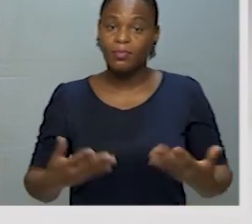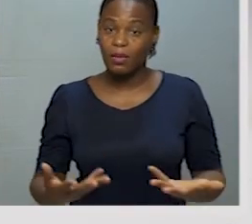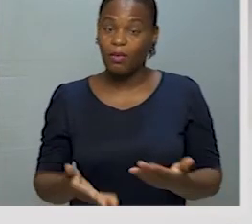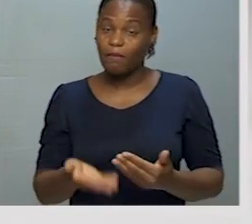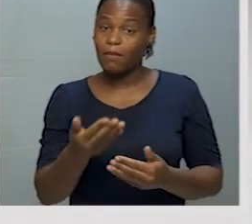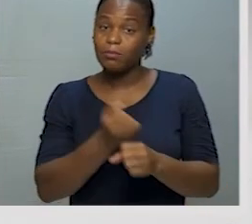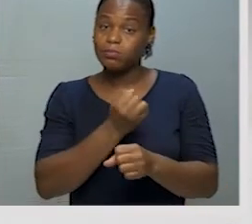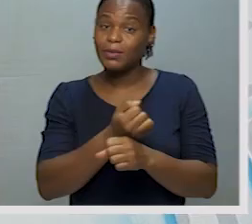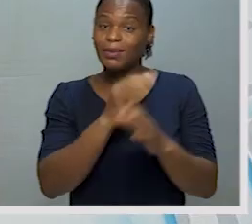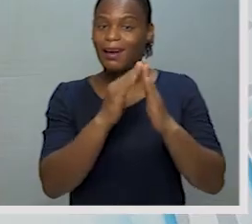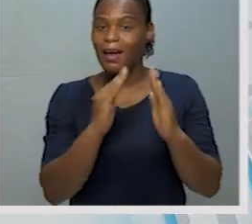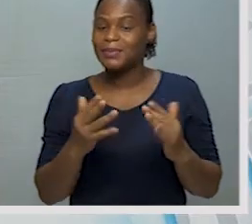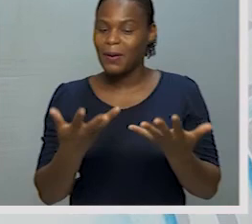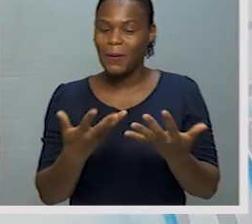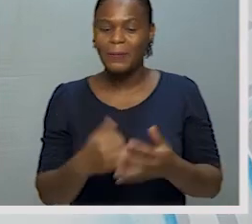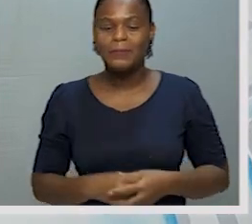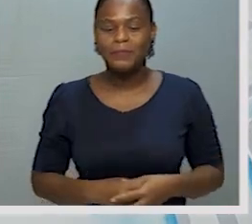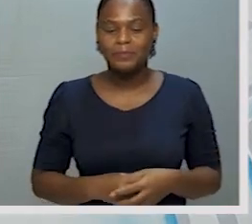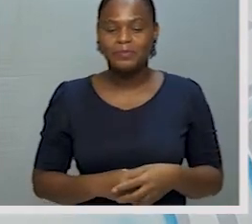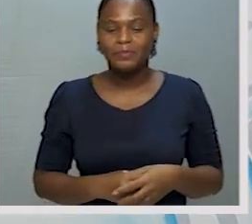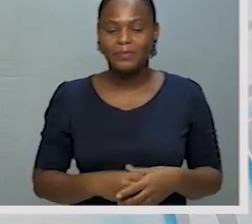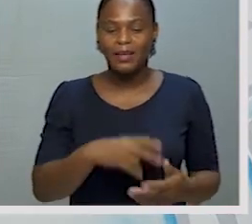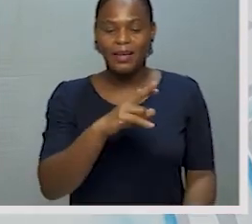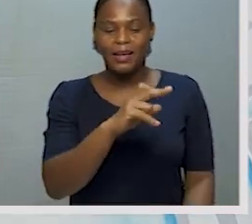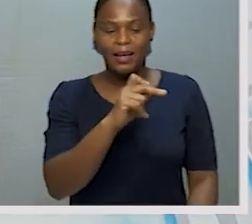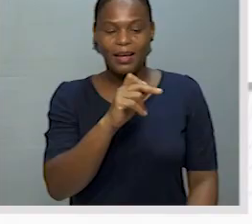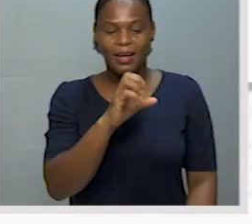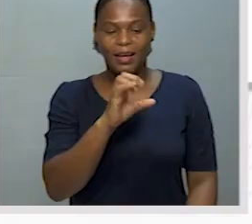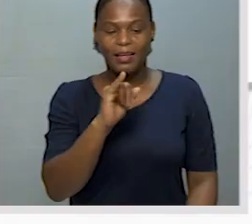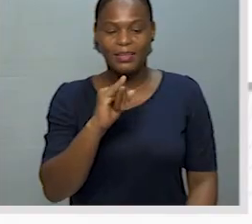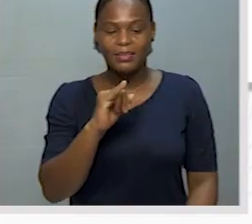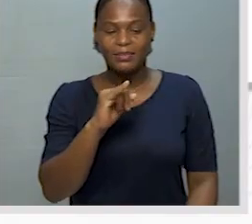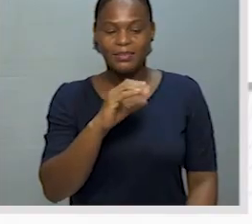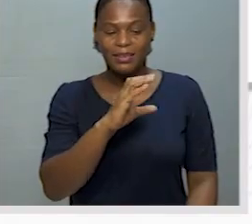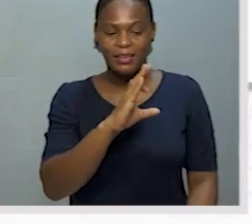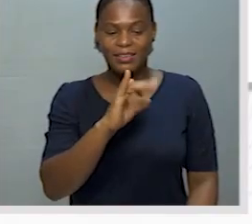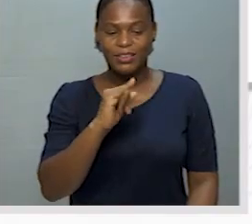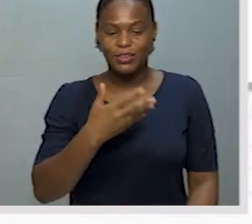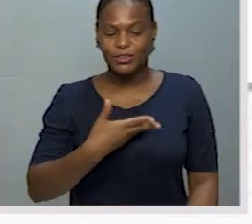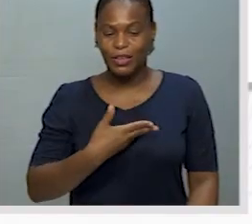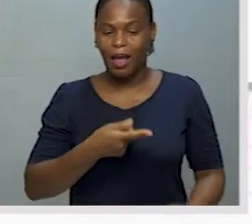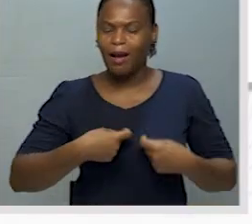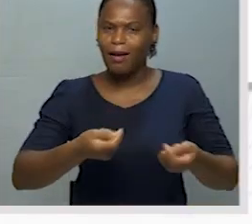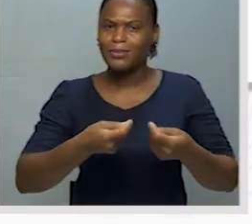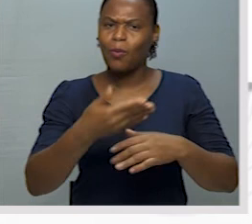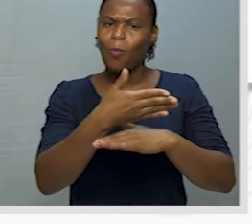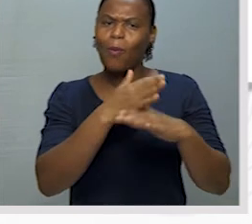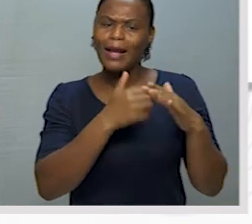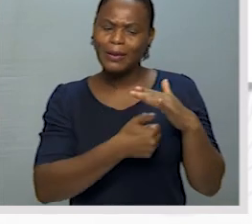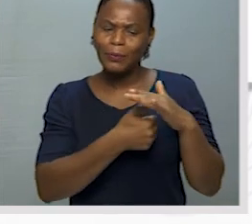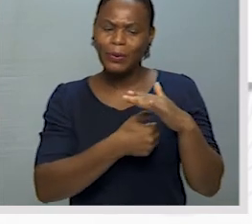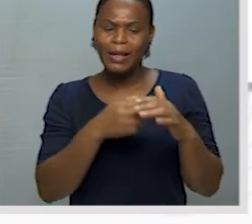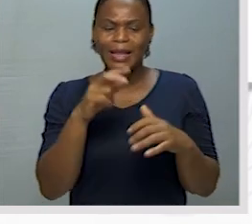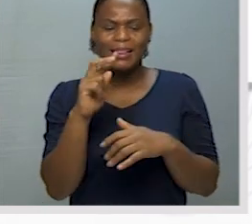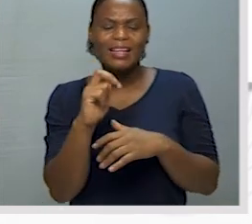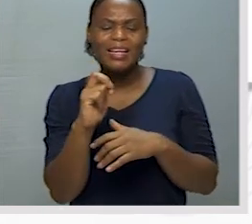Agora vamos para o desafio de casa. Rashid gastou 1/5 de 3/4 kg